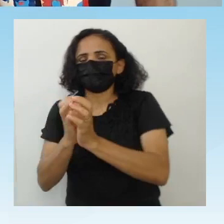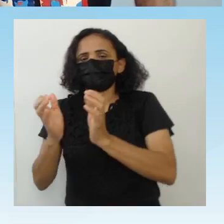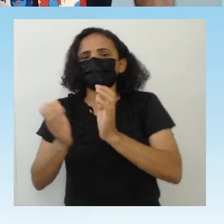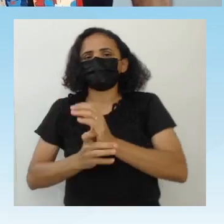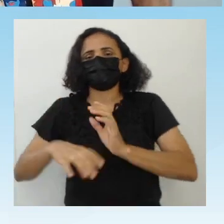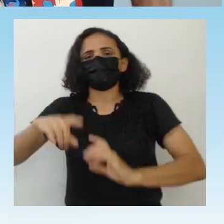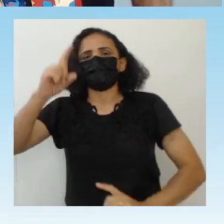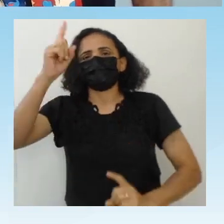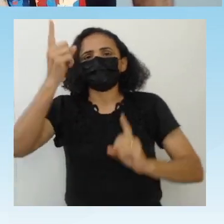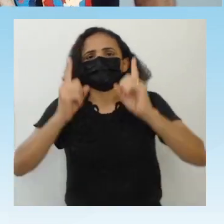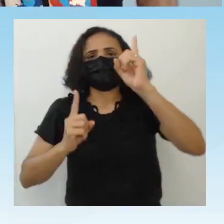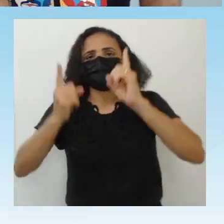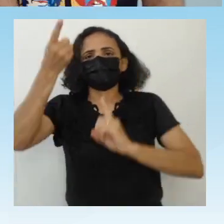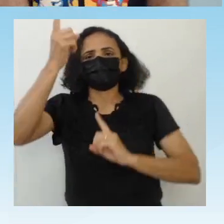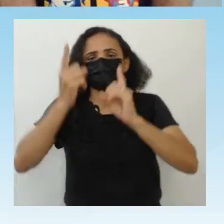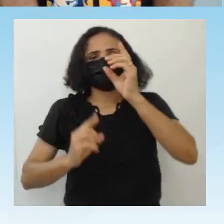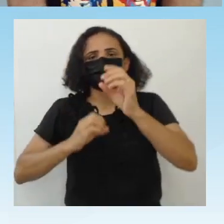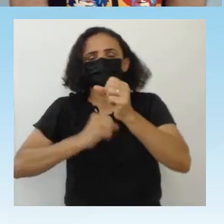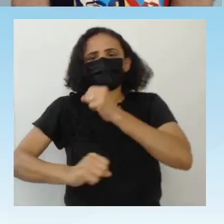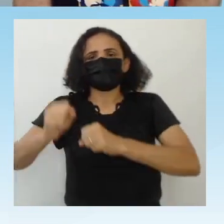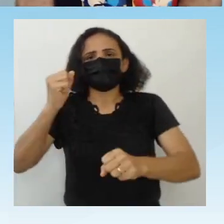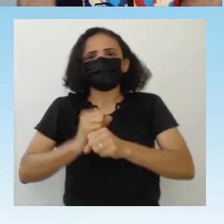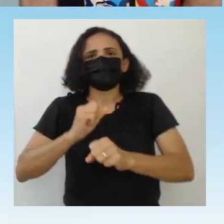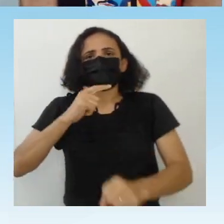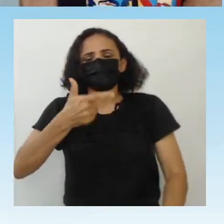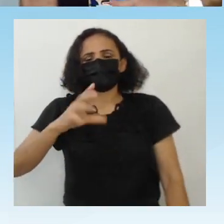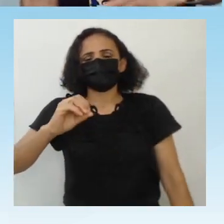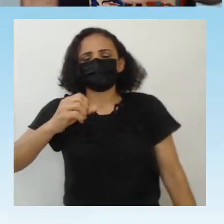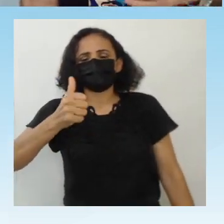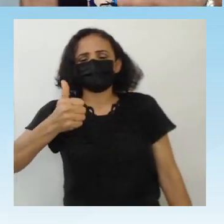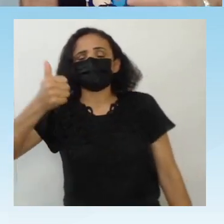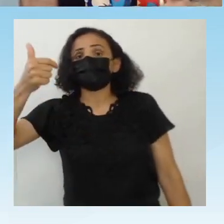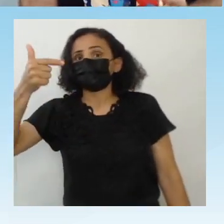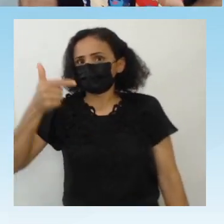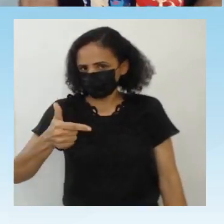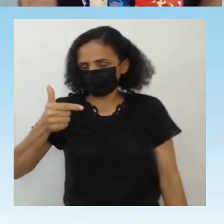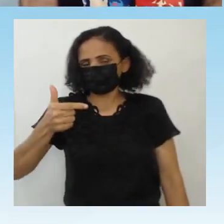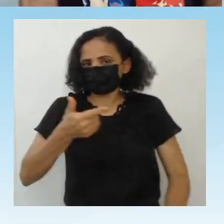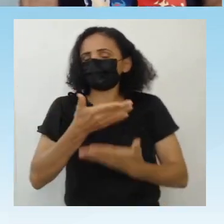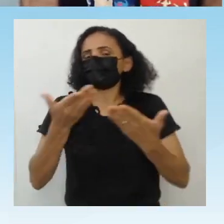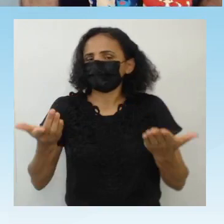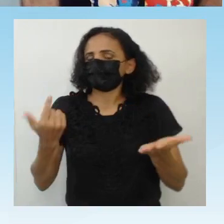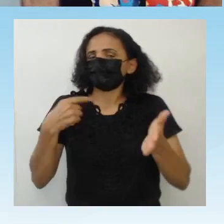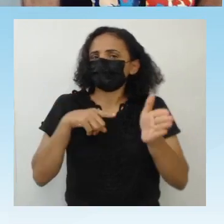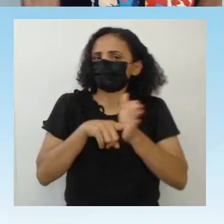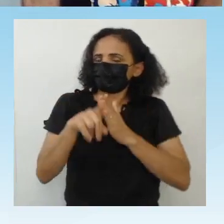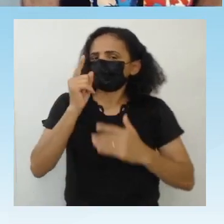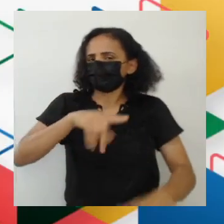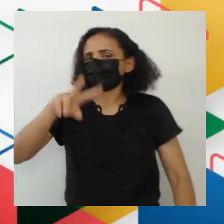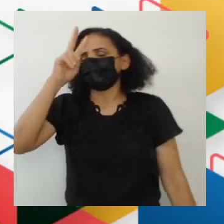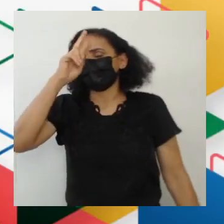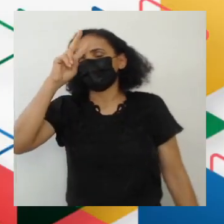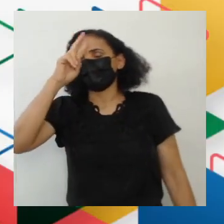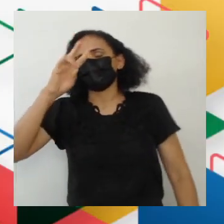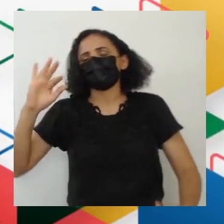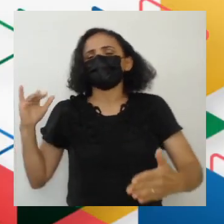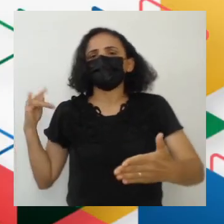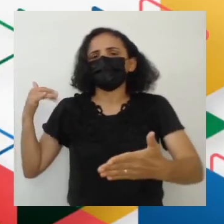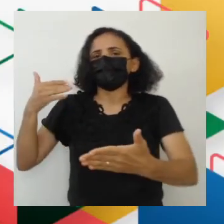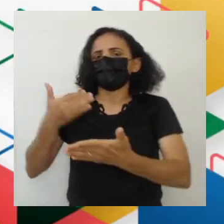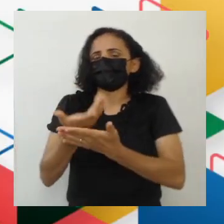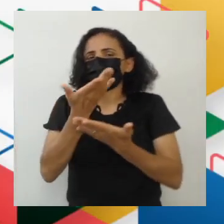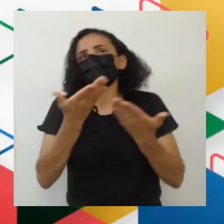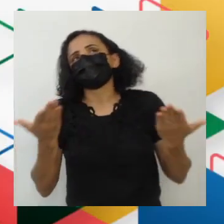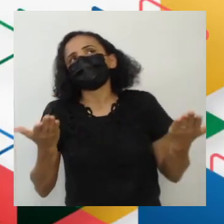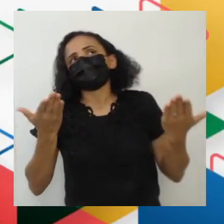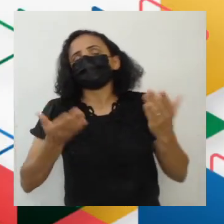no Carnaval de 2012. Bom, essa questão, é bom lembrar que as questões não são